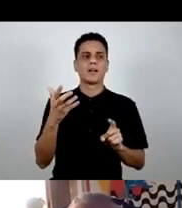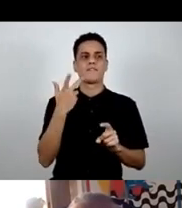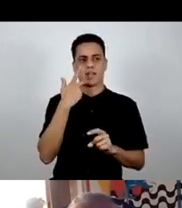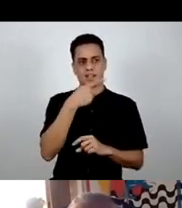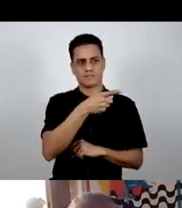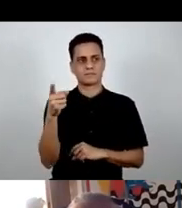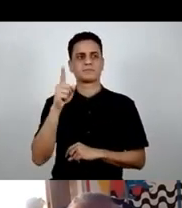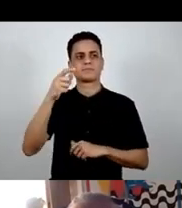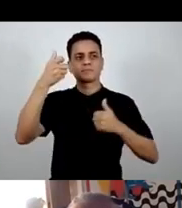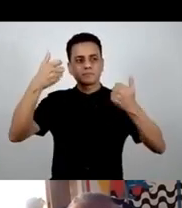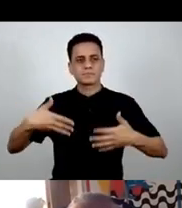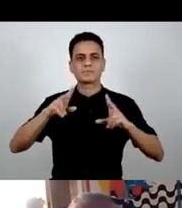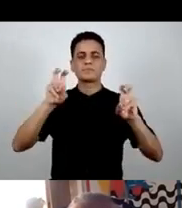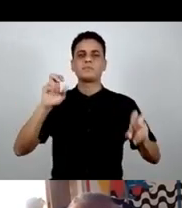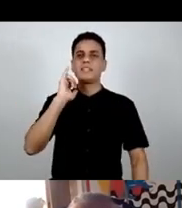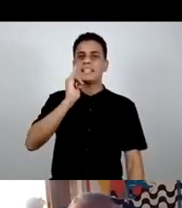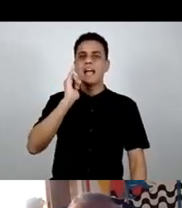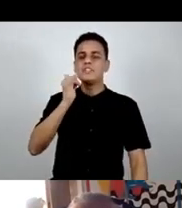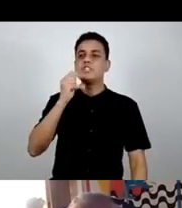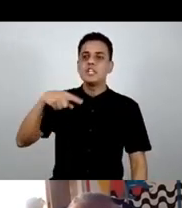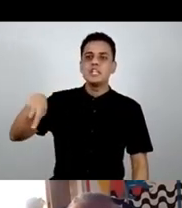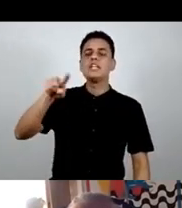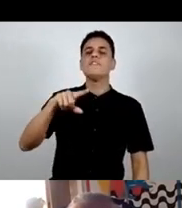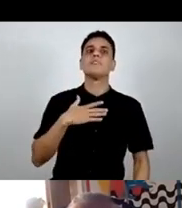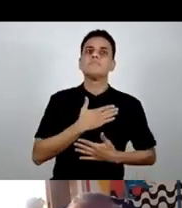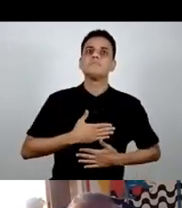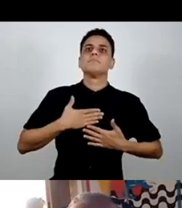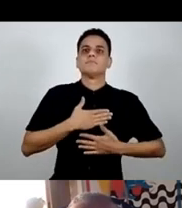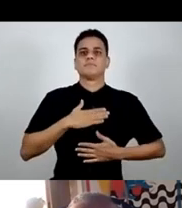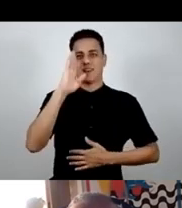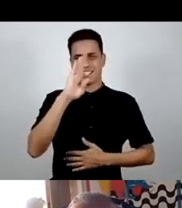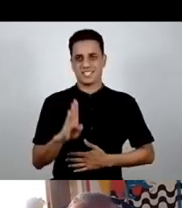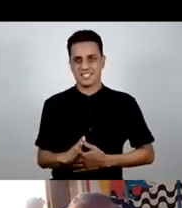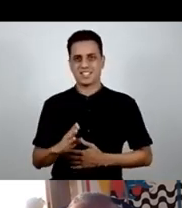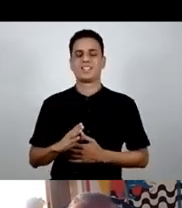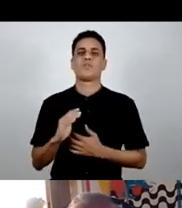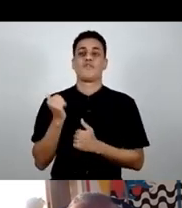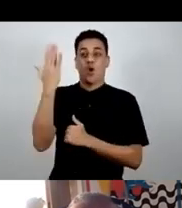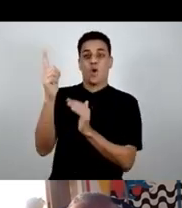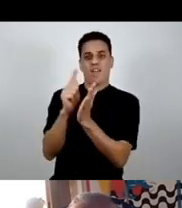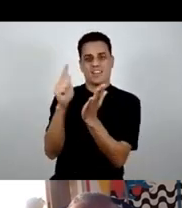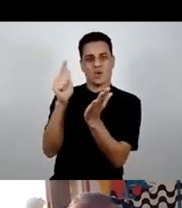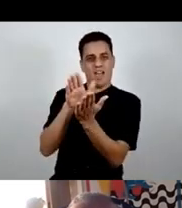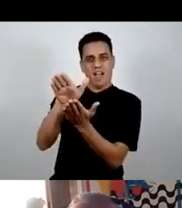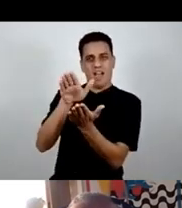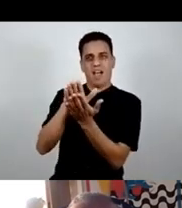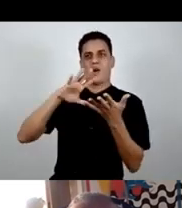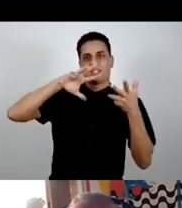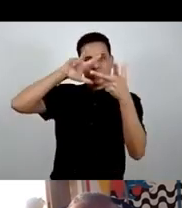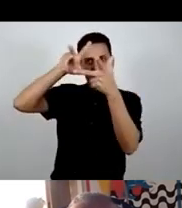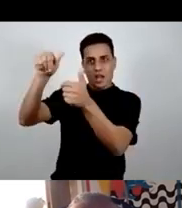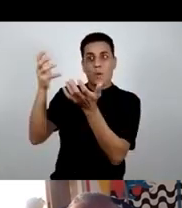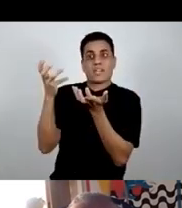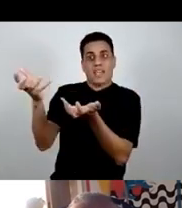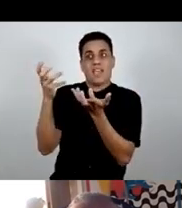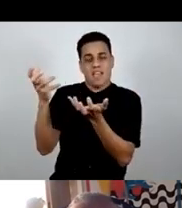de narrativas desejáveis do Brasil, que desejáveis pela imprensa internacional, né, a respeito do Brasil,